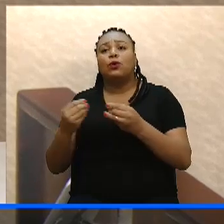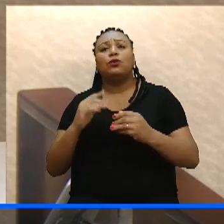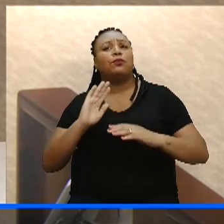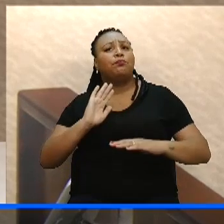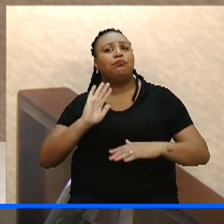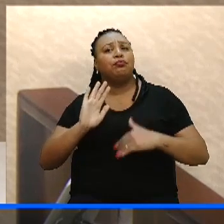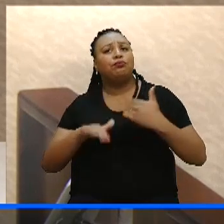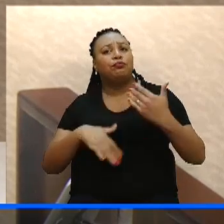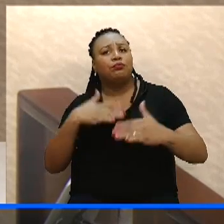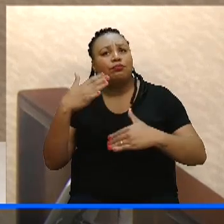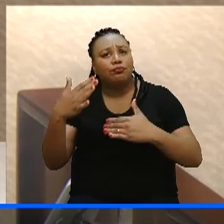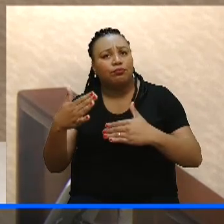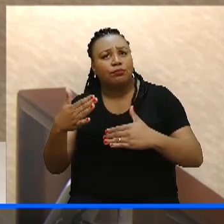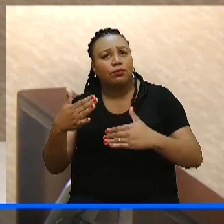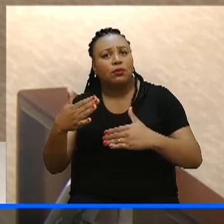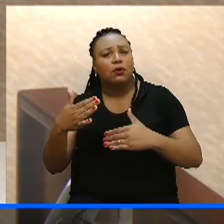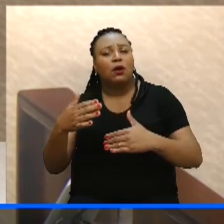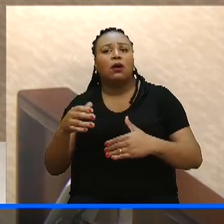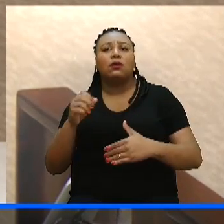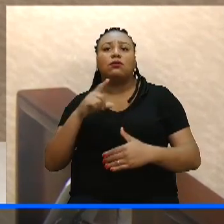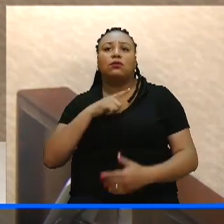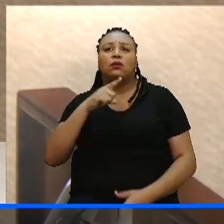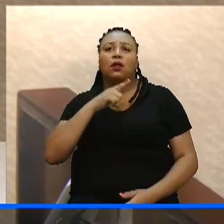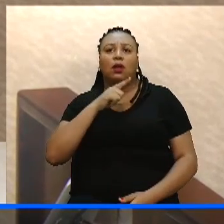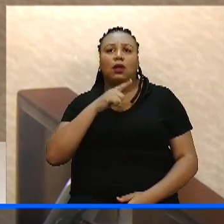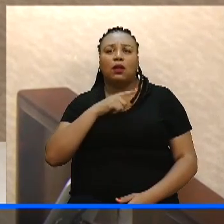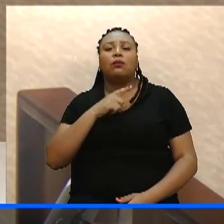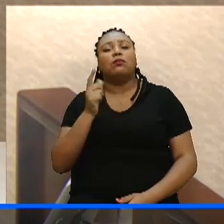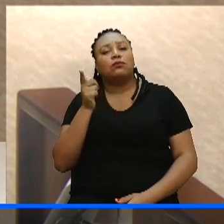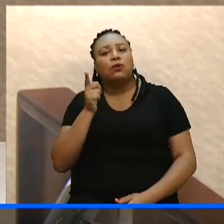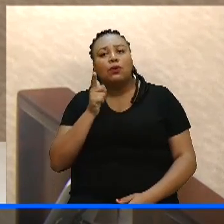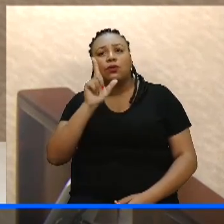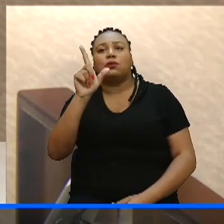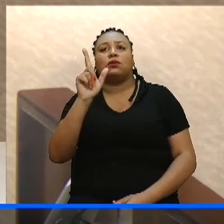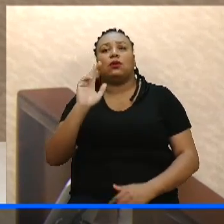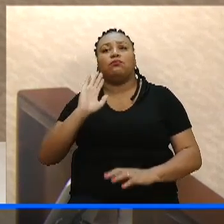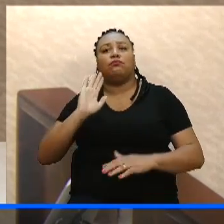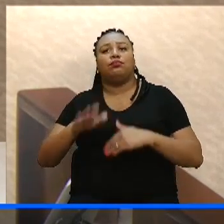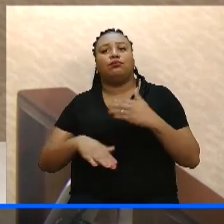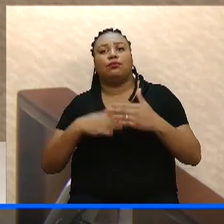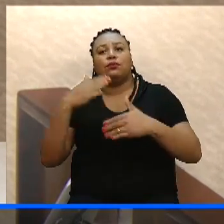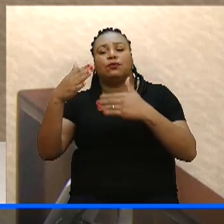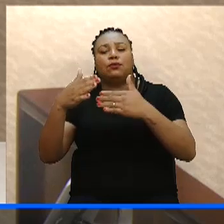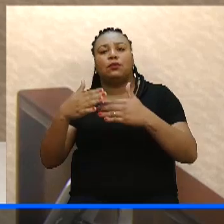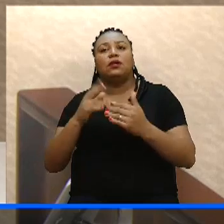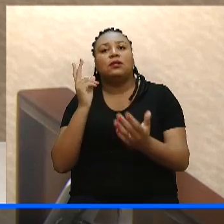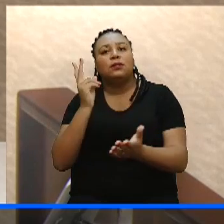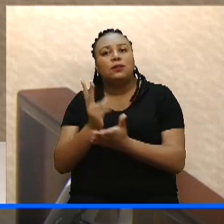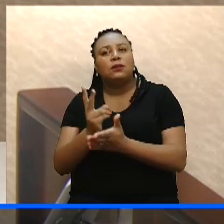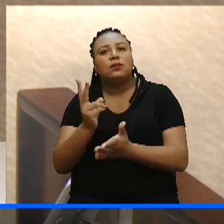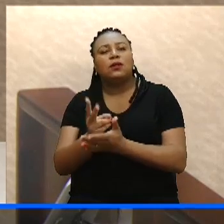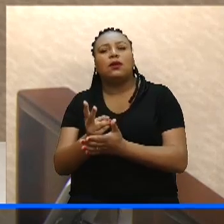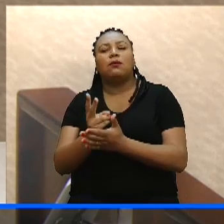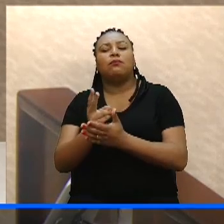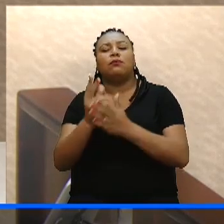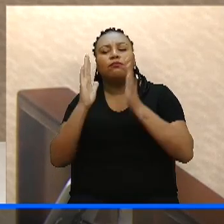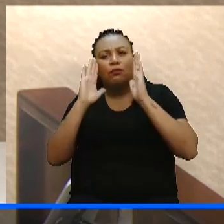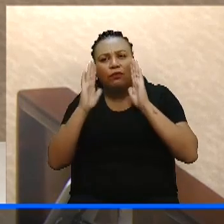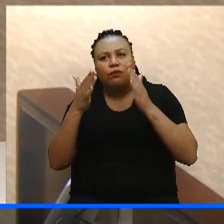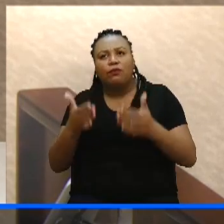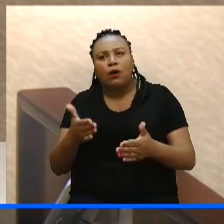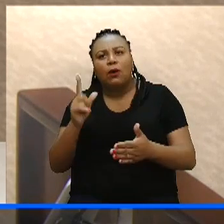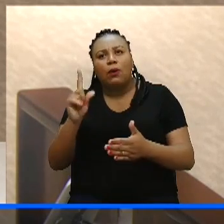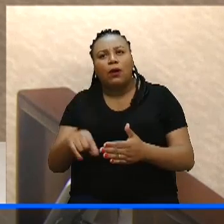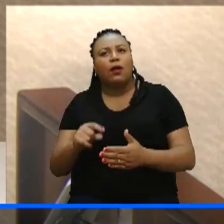avanços seriam e foram conquistados sempre com os olhos voltados para